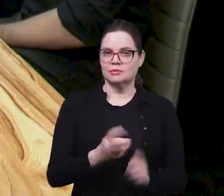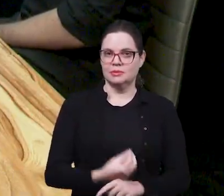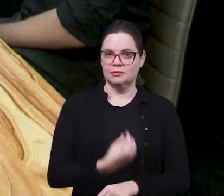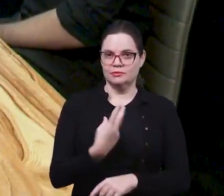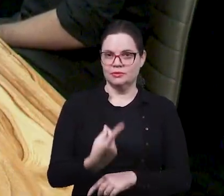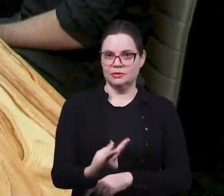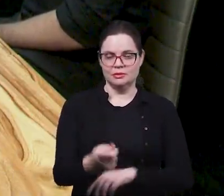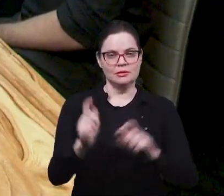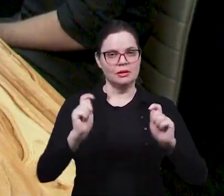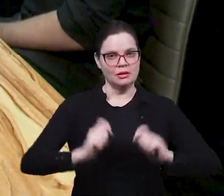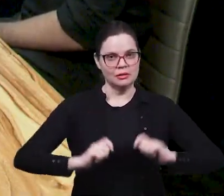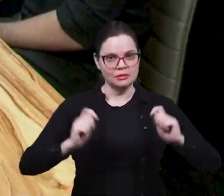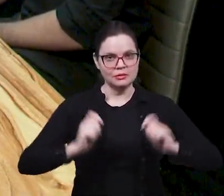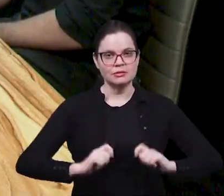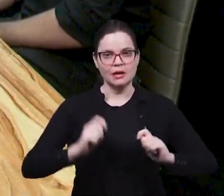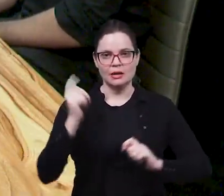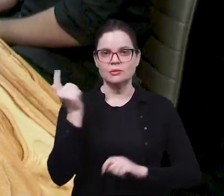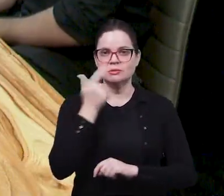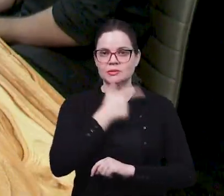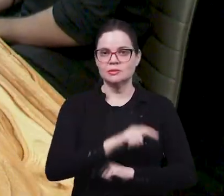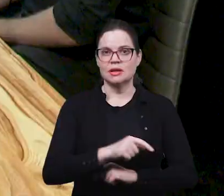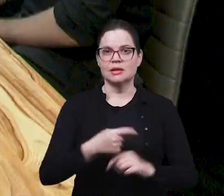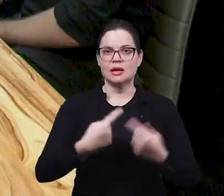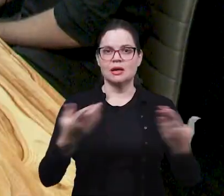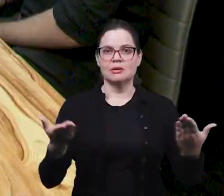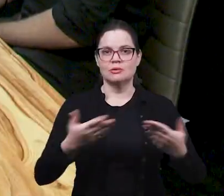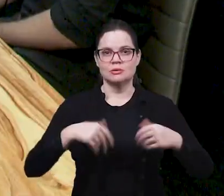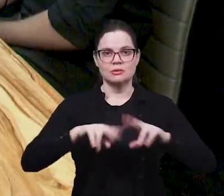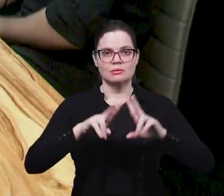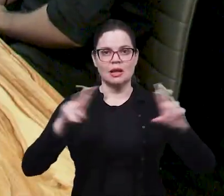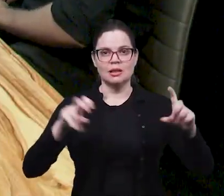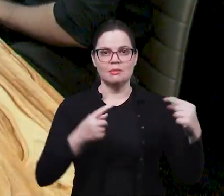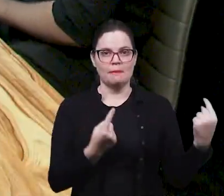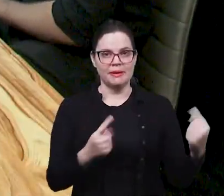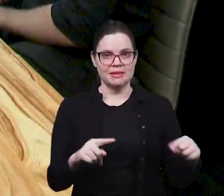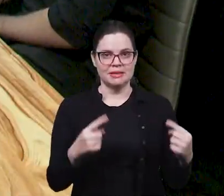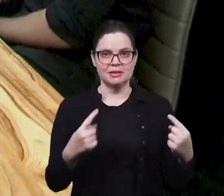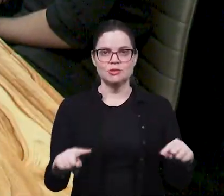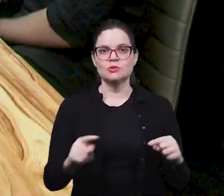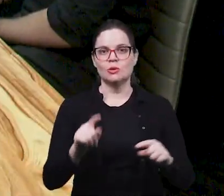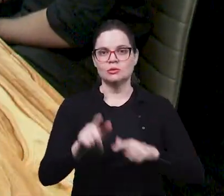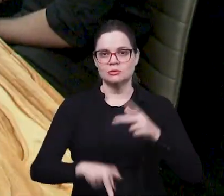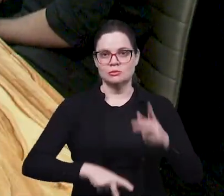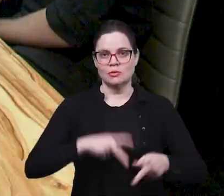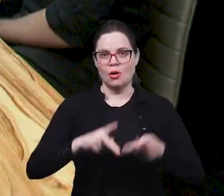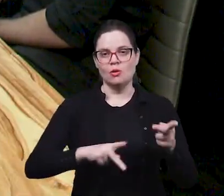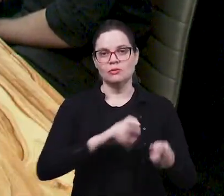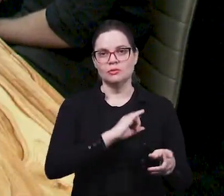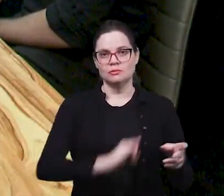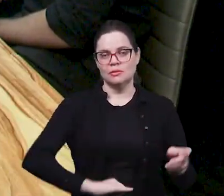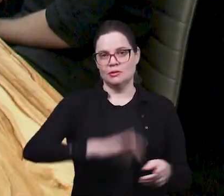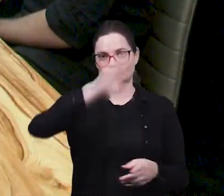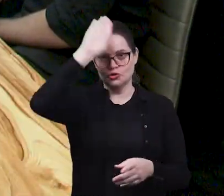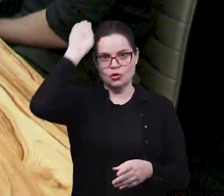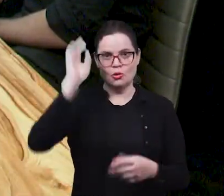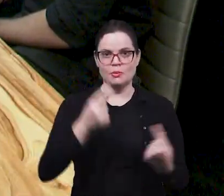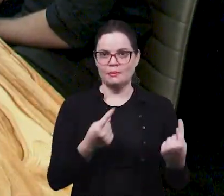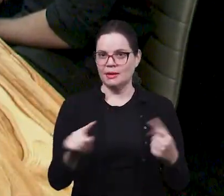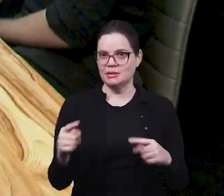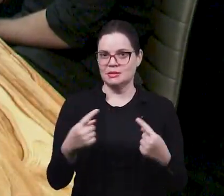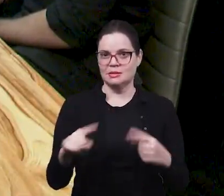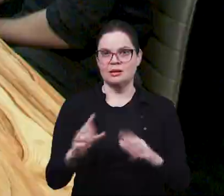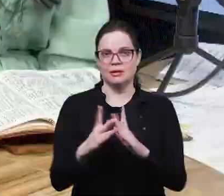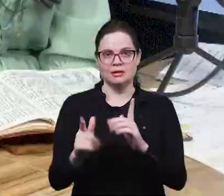eternidade. E quando a gente vê esse tema, das perseguições romanas à igreja, as perseguições que foram feitas, a gente vê que o